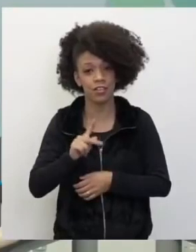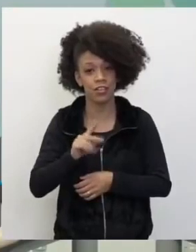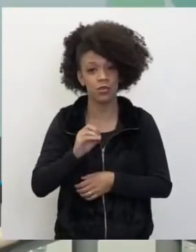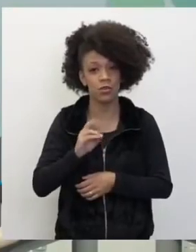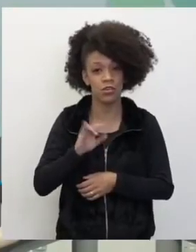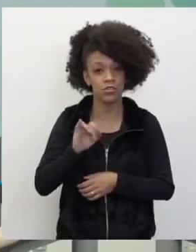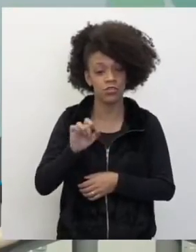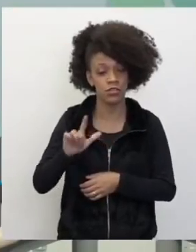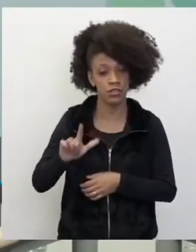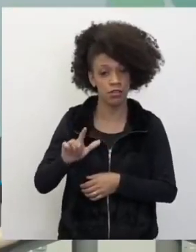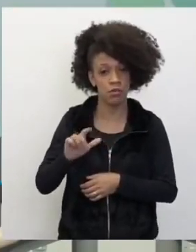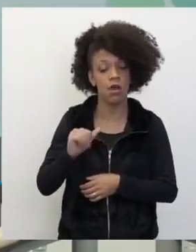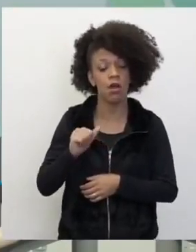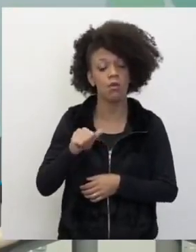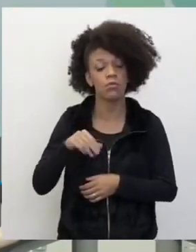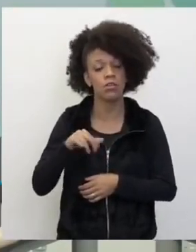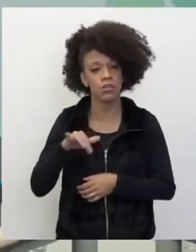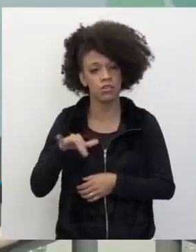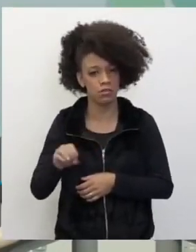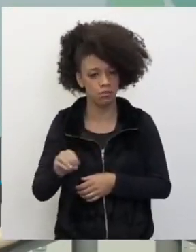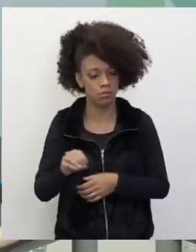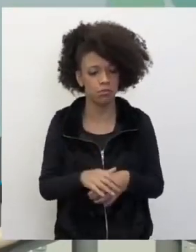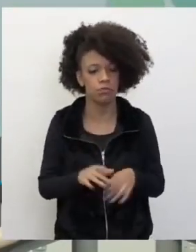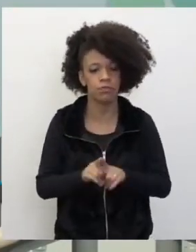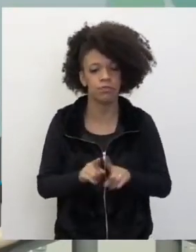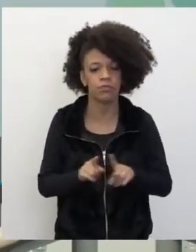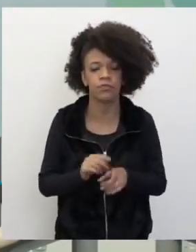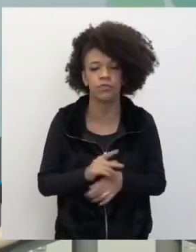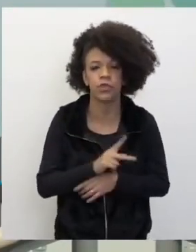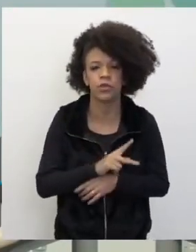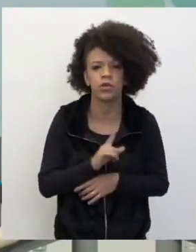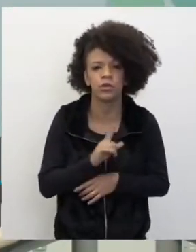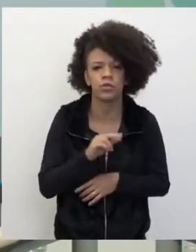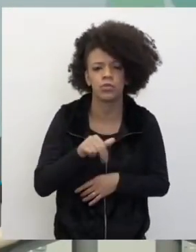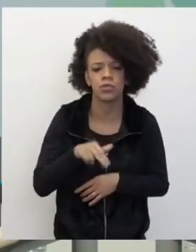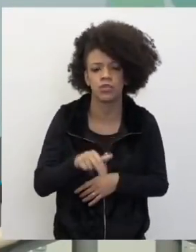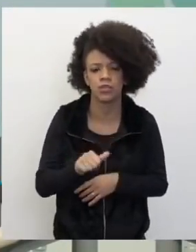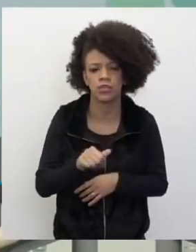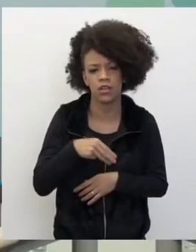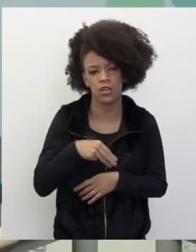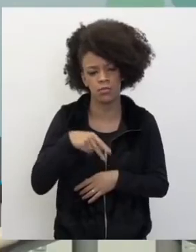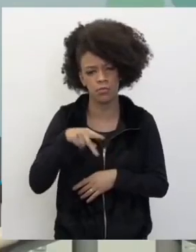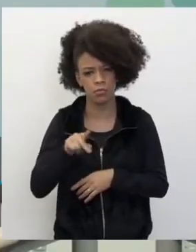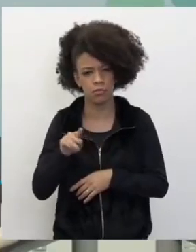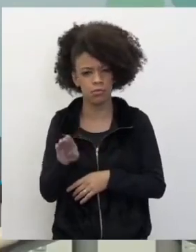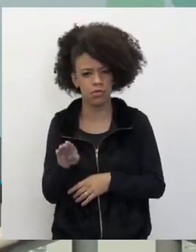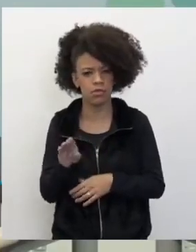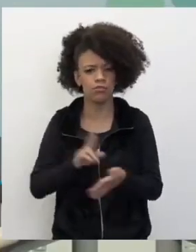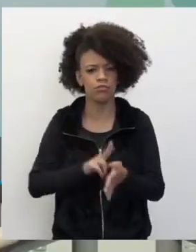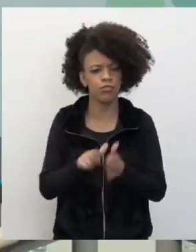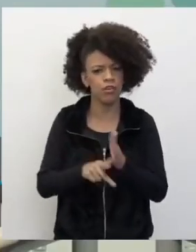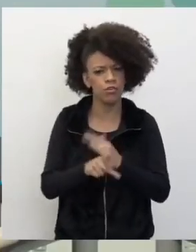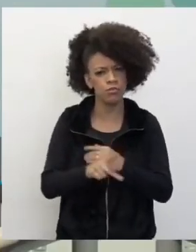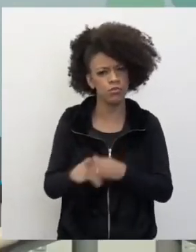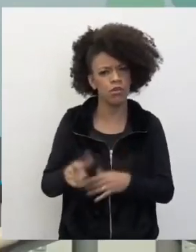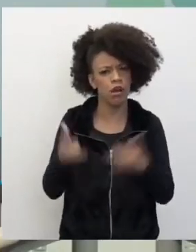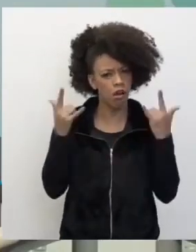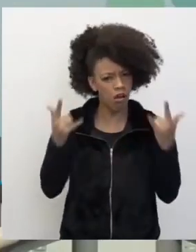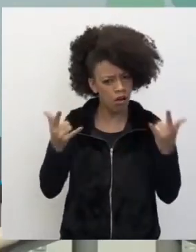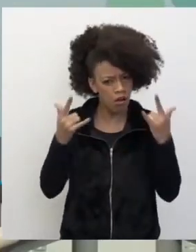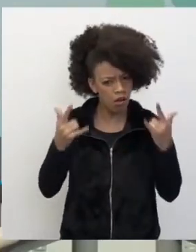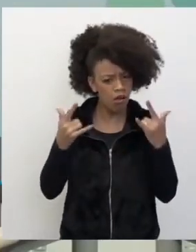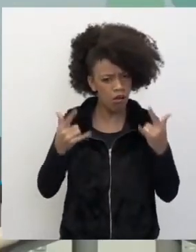Uau! Olha, ó, esse... Também tem professora Luana, MPB. Muitos professores colocando rock aqui,